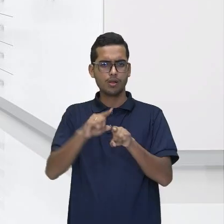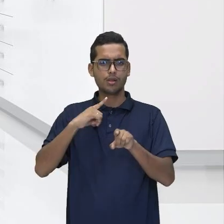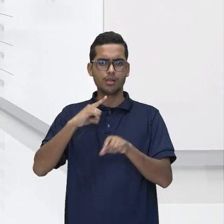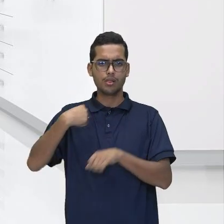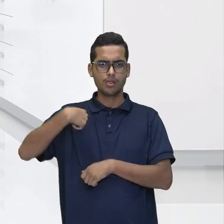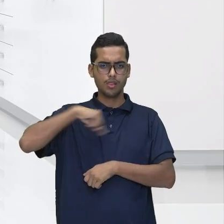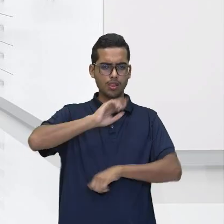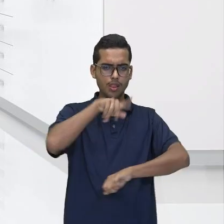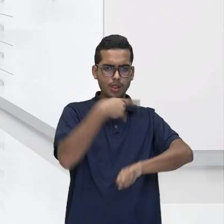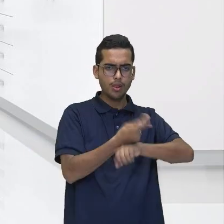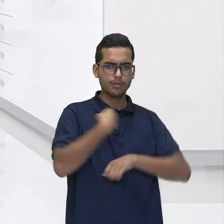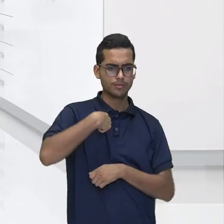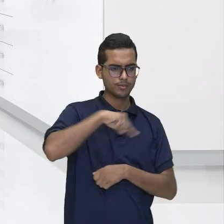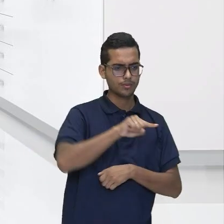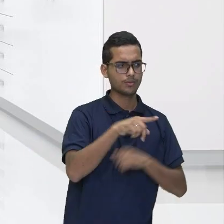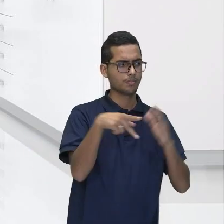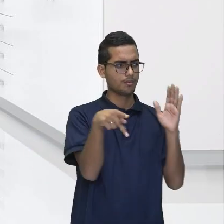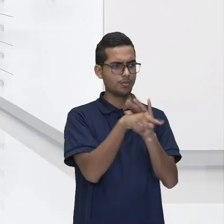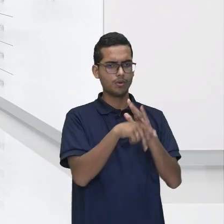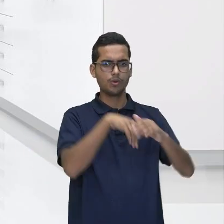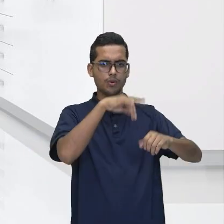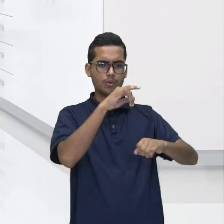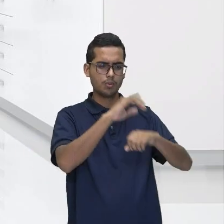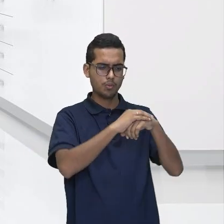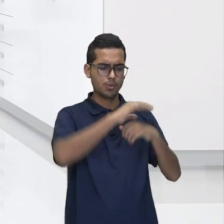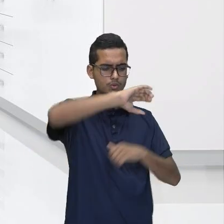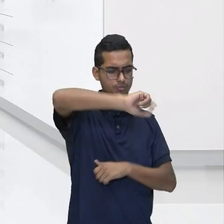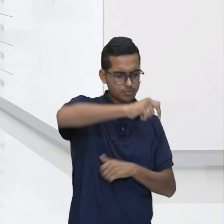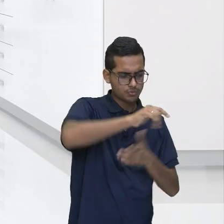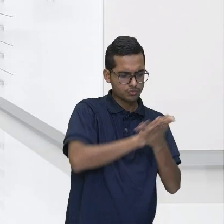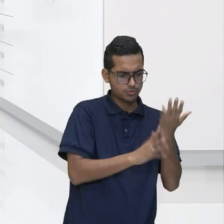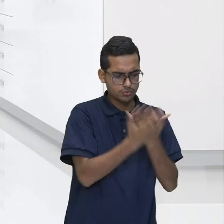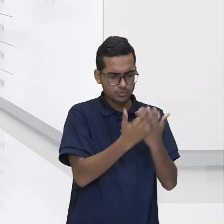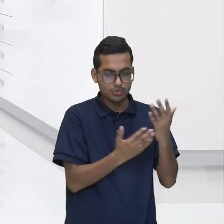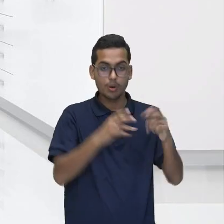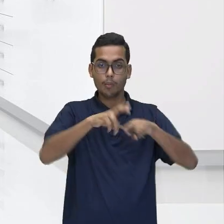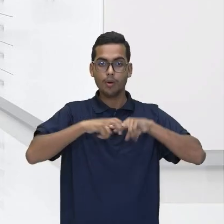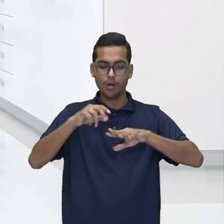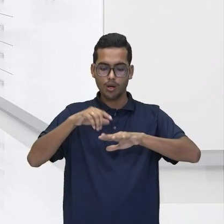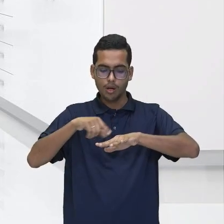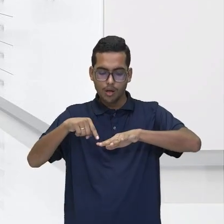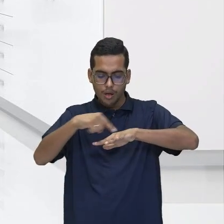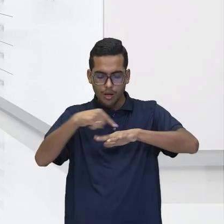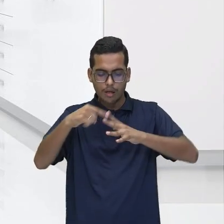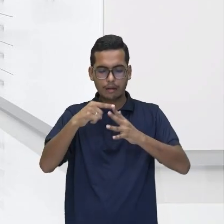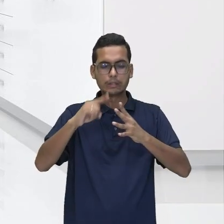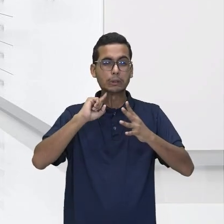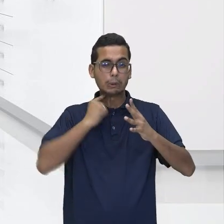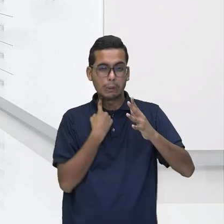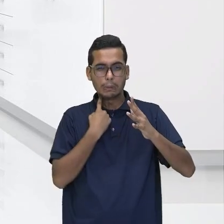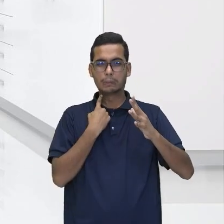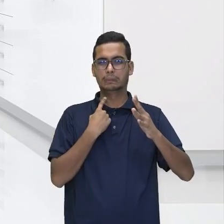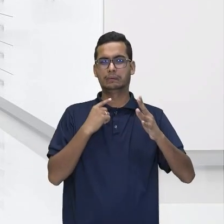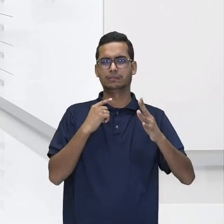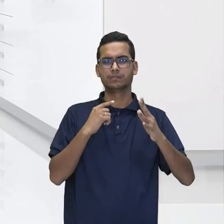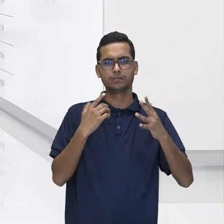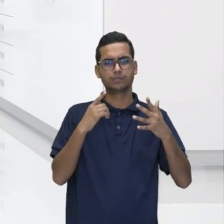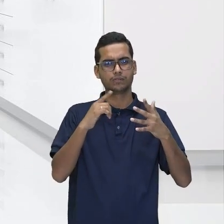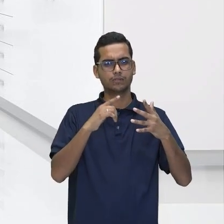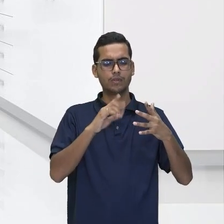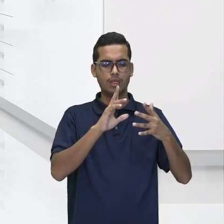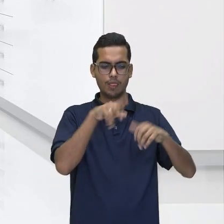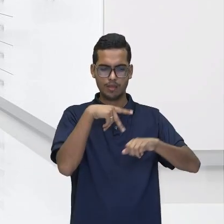não perceba, mas a mão, a ponta dos dedos, sujou de fezes. E você não lavou a mão, vai lá consumir